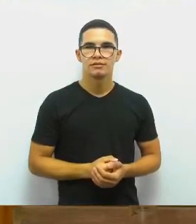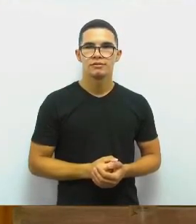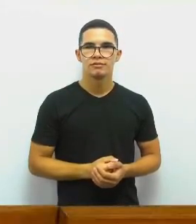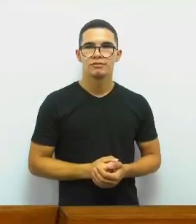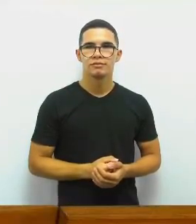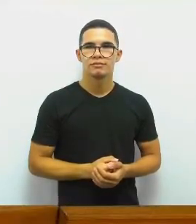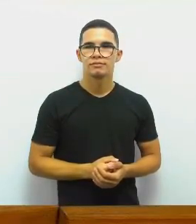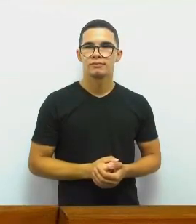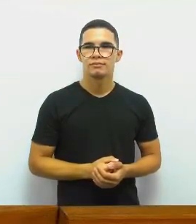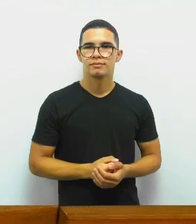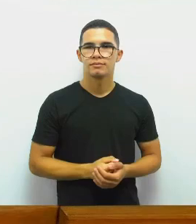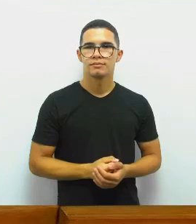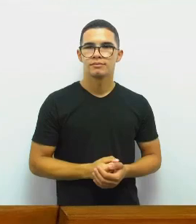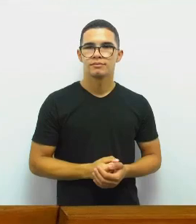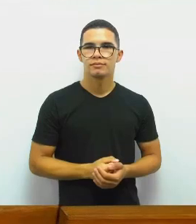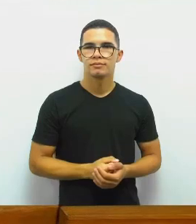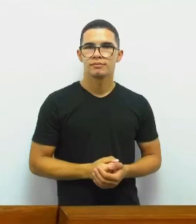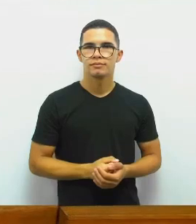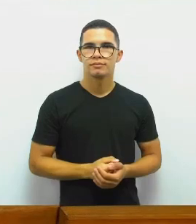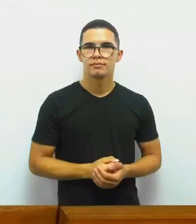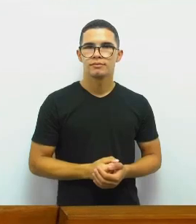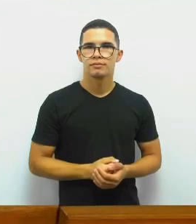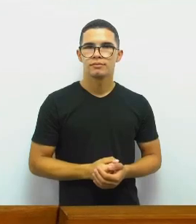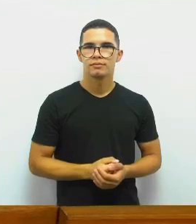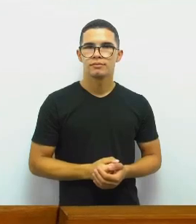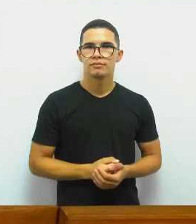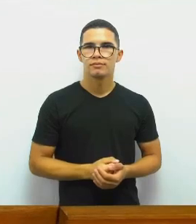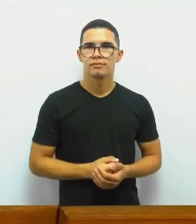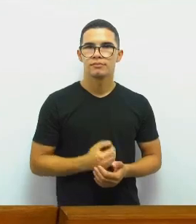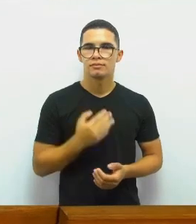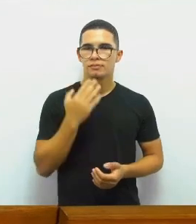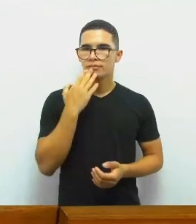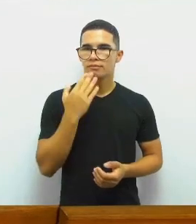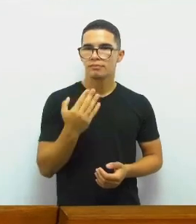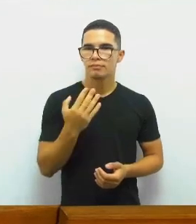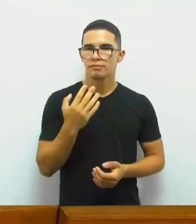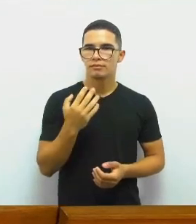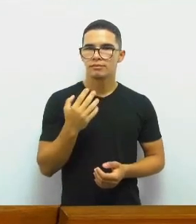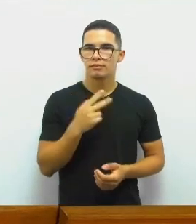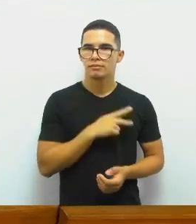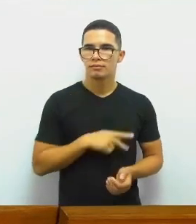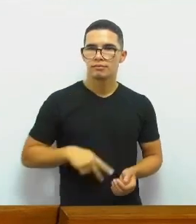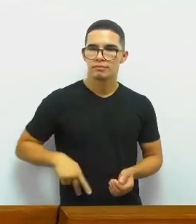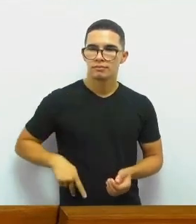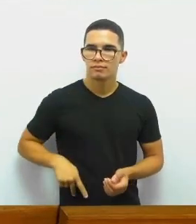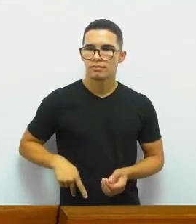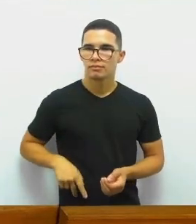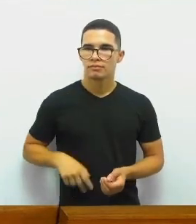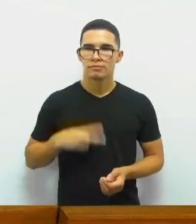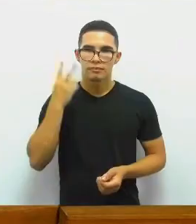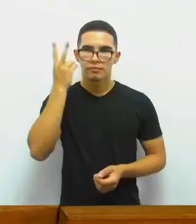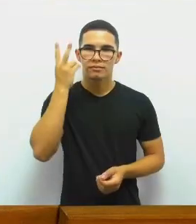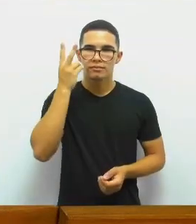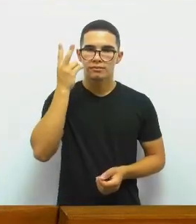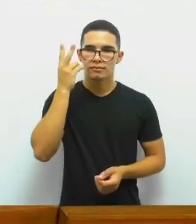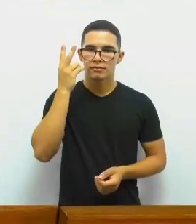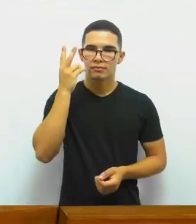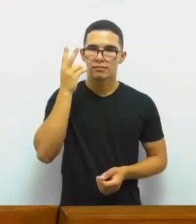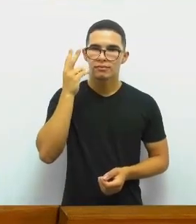Eu solicito à vereadora Gabriela Carneiro que adentre ao plenário a senhora Rosane